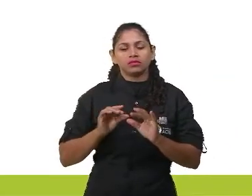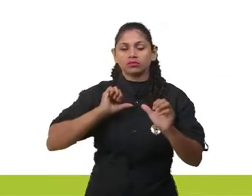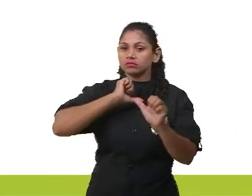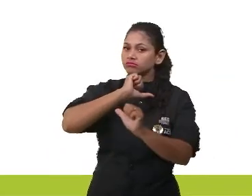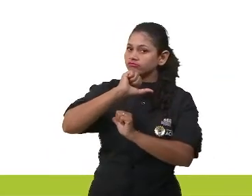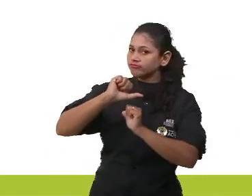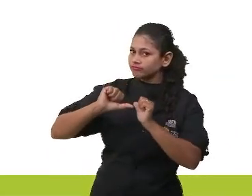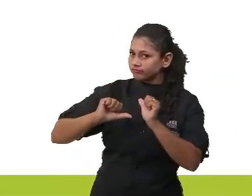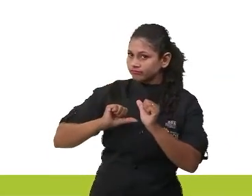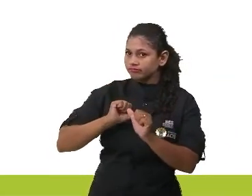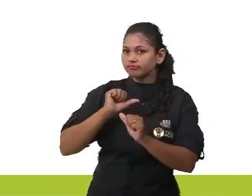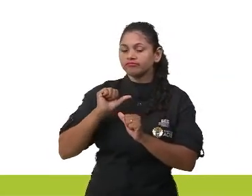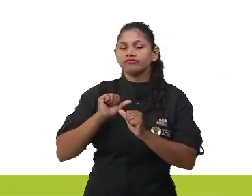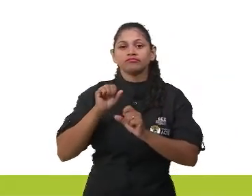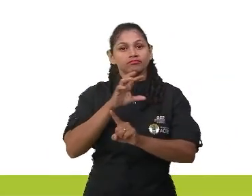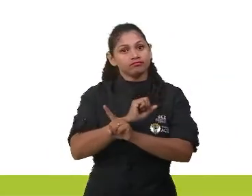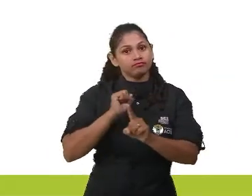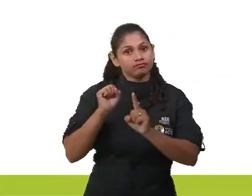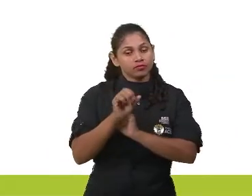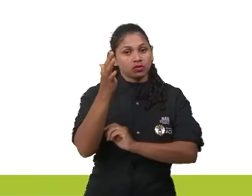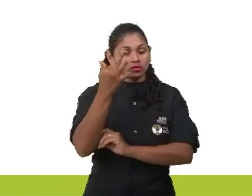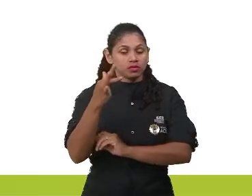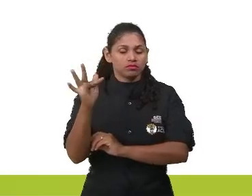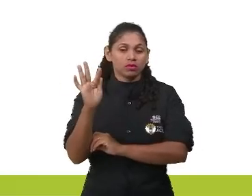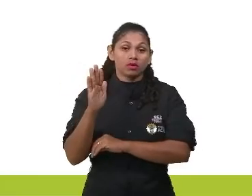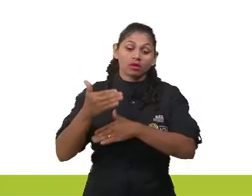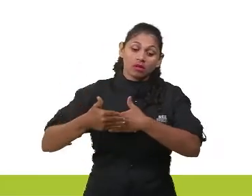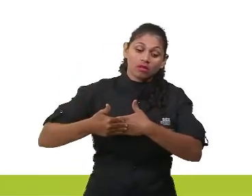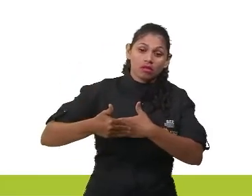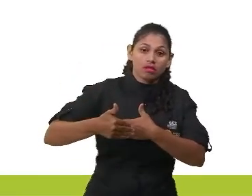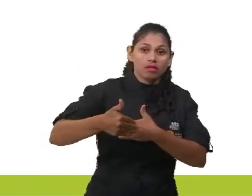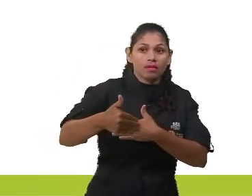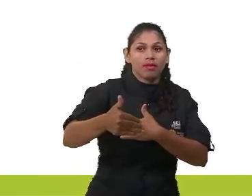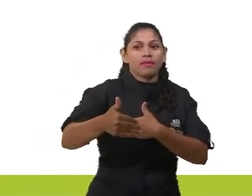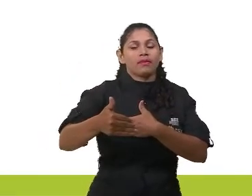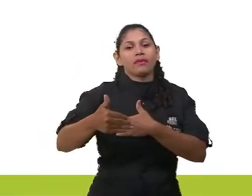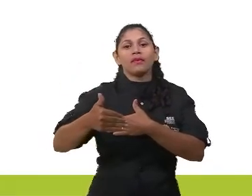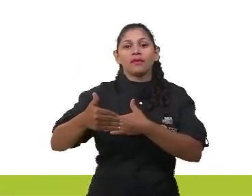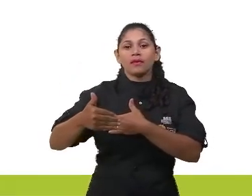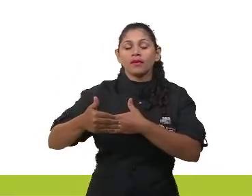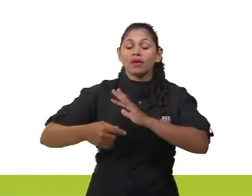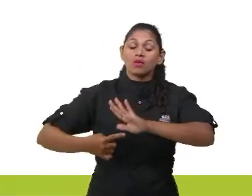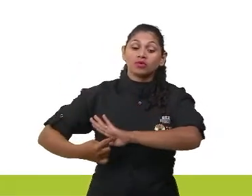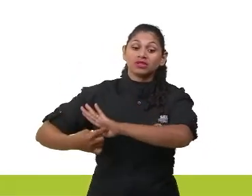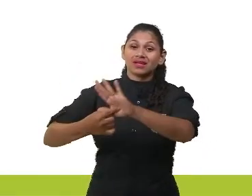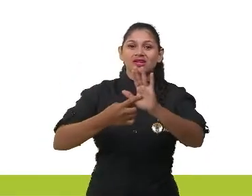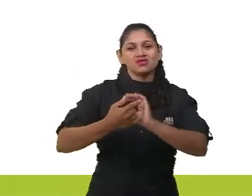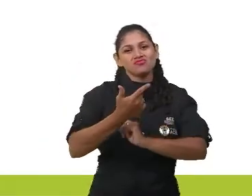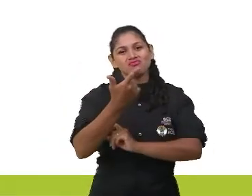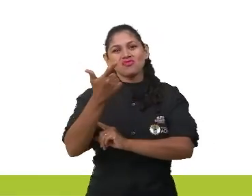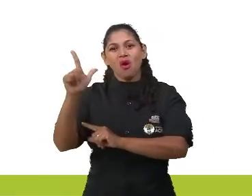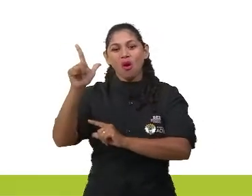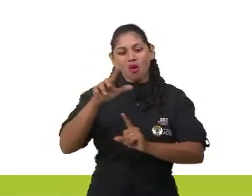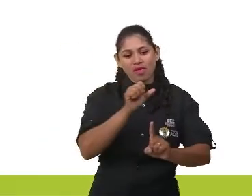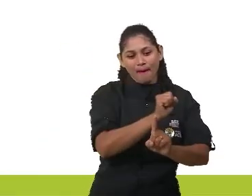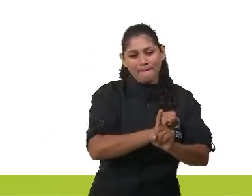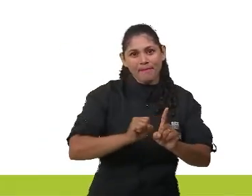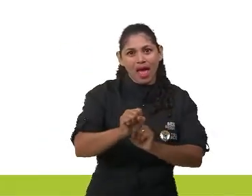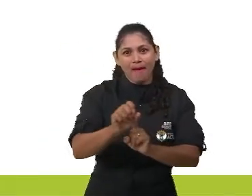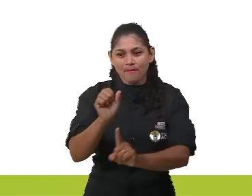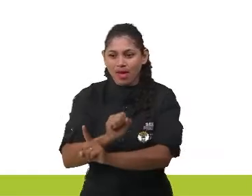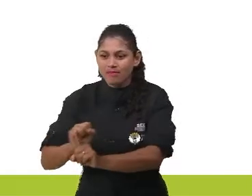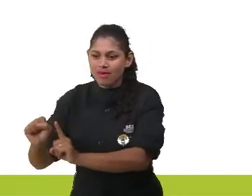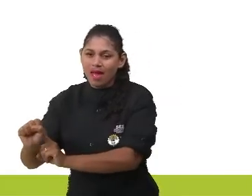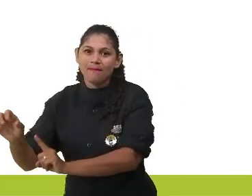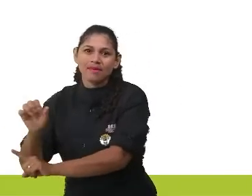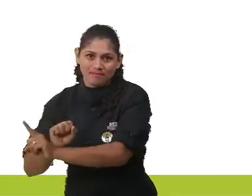mudança e transformação na sociedade francesa que mais na frente vai refletir também em outras sociedades. Então a mudança aqui vai ser